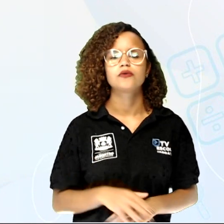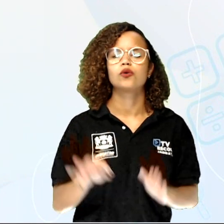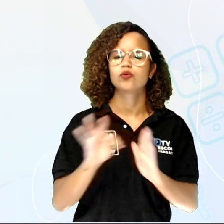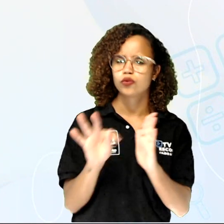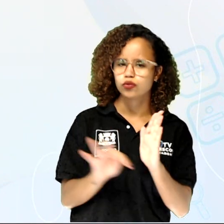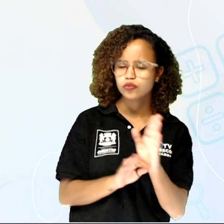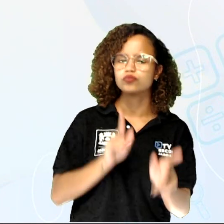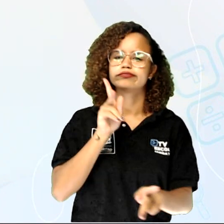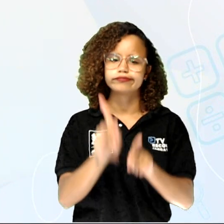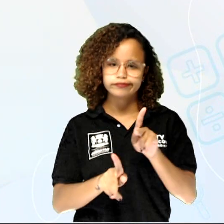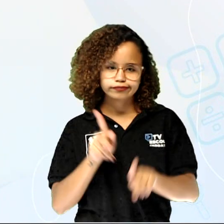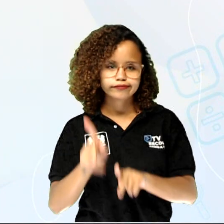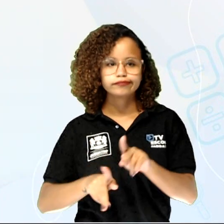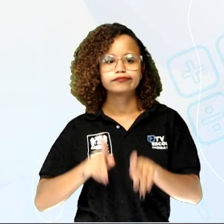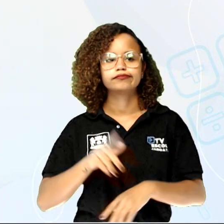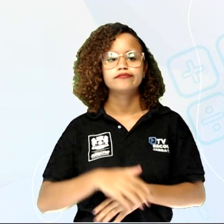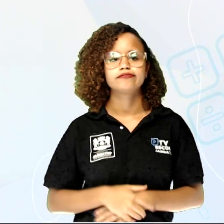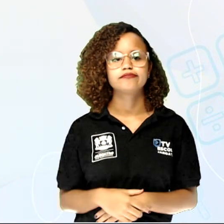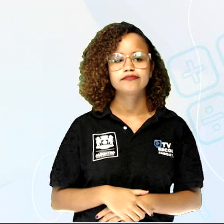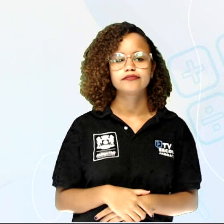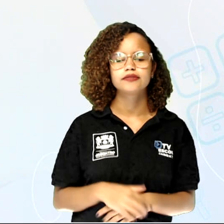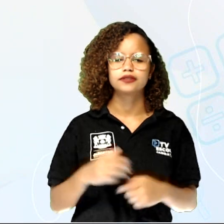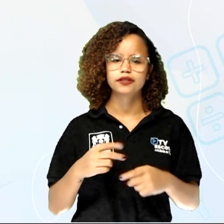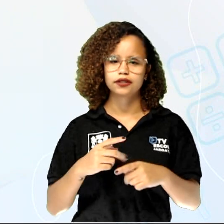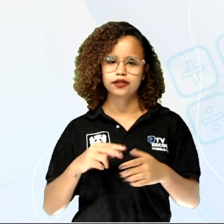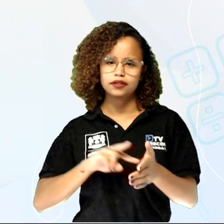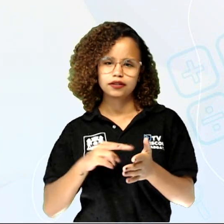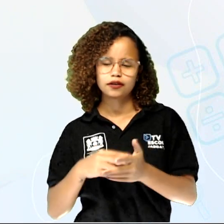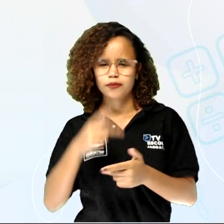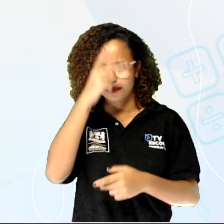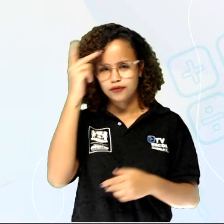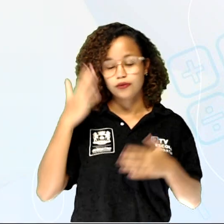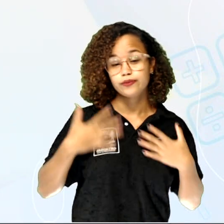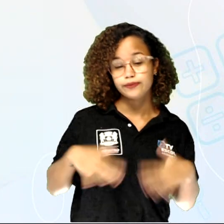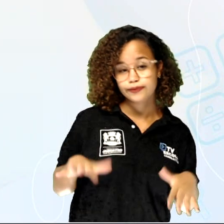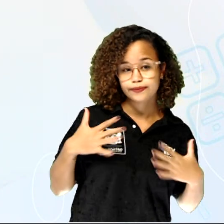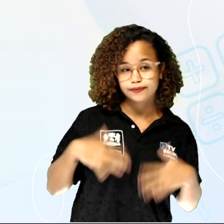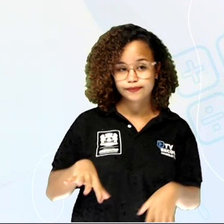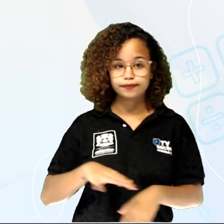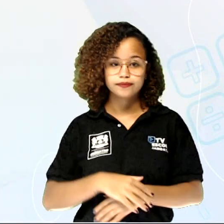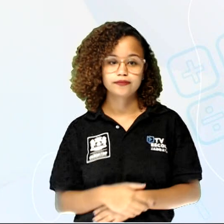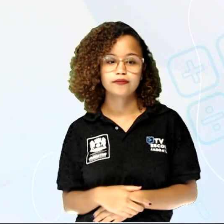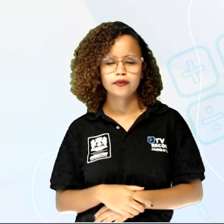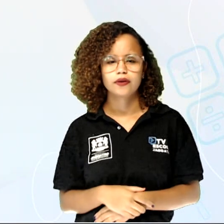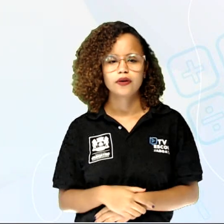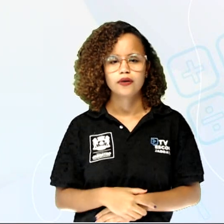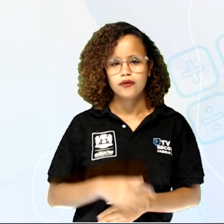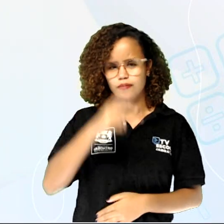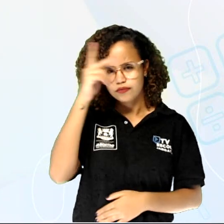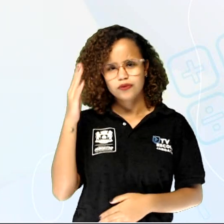Textos populares. Serve para descontrair. Autoria